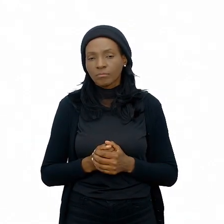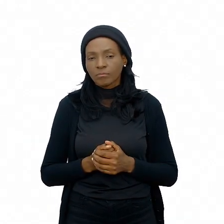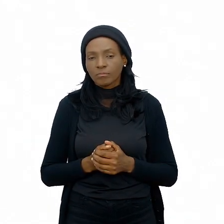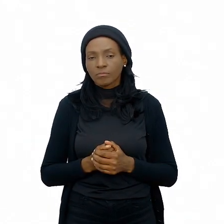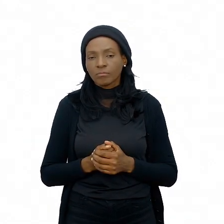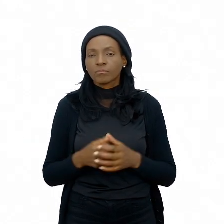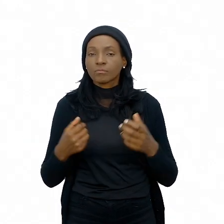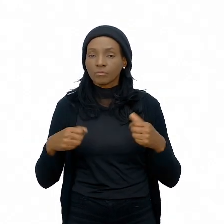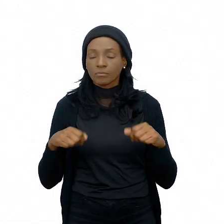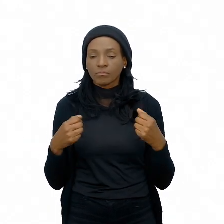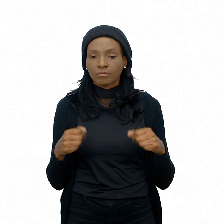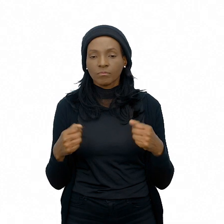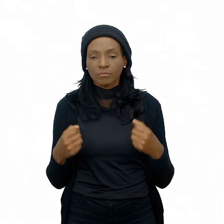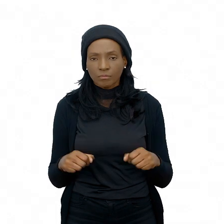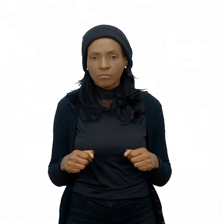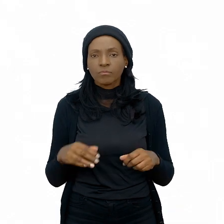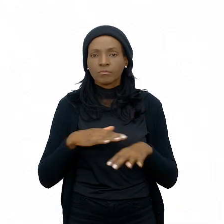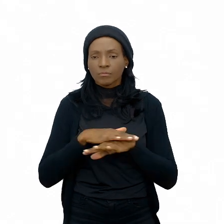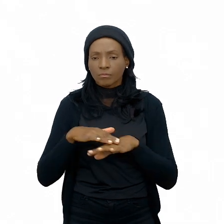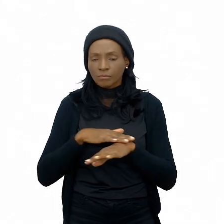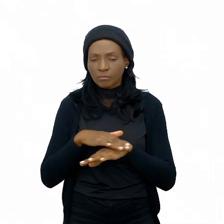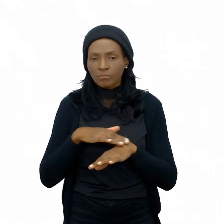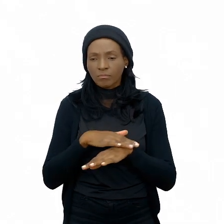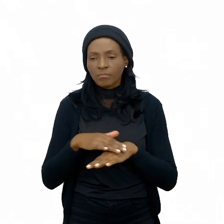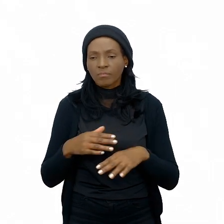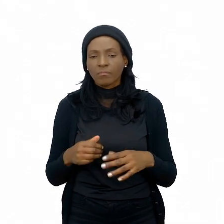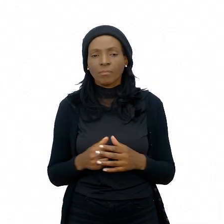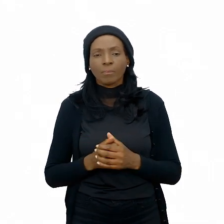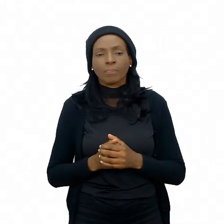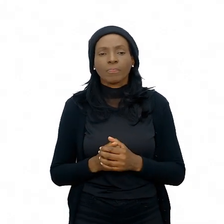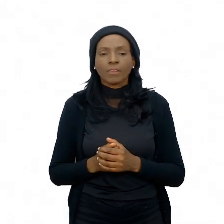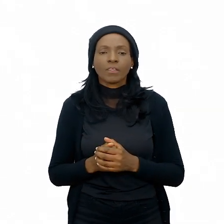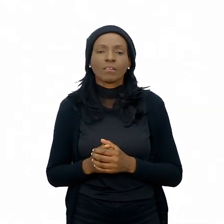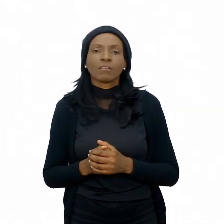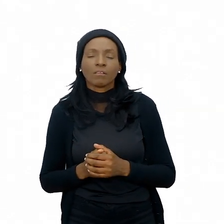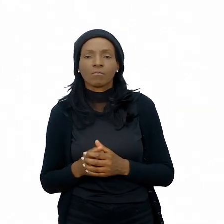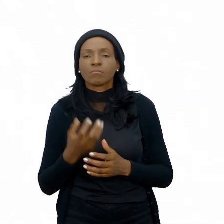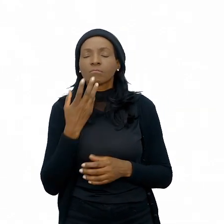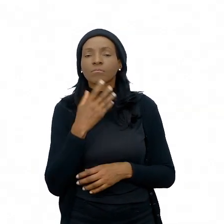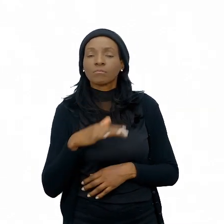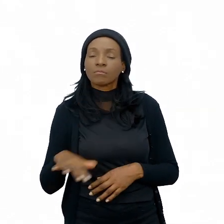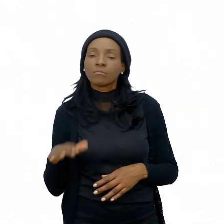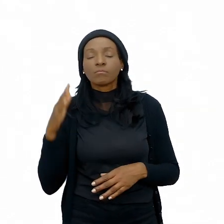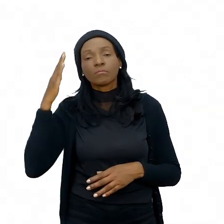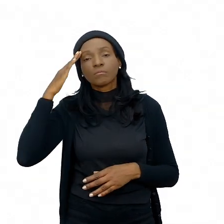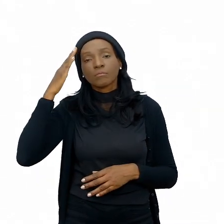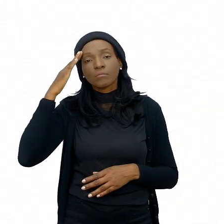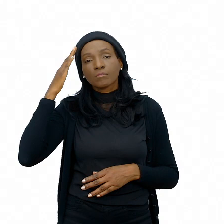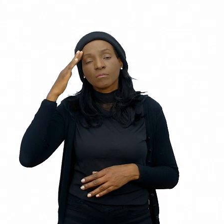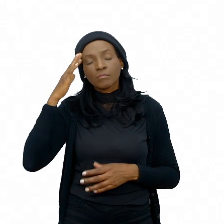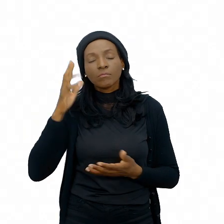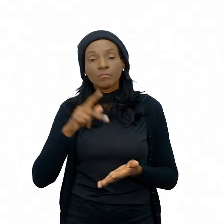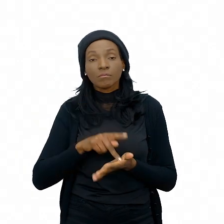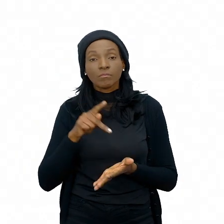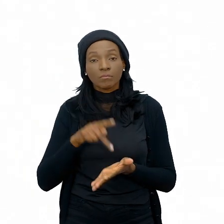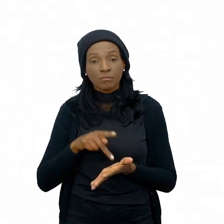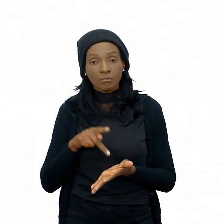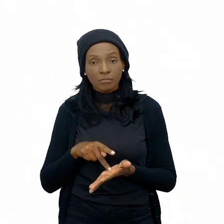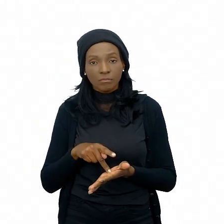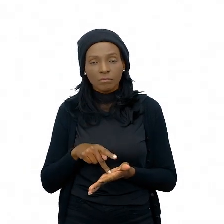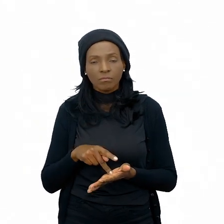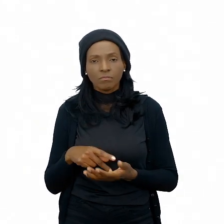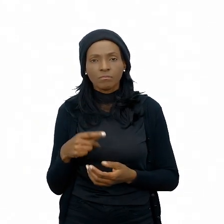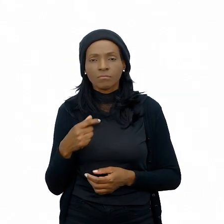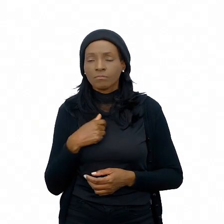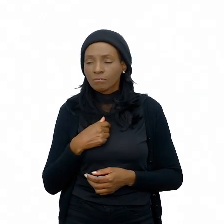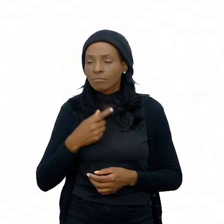que precisamos discutir e para que as crianças compreendam de verdade. Eu